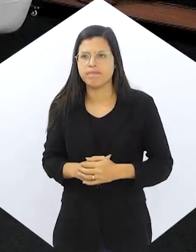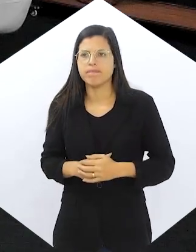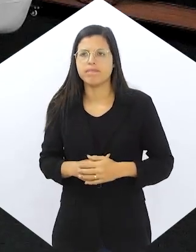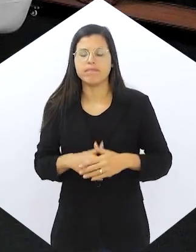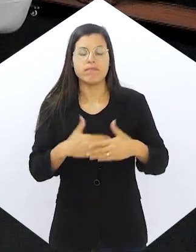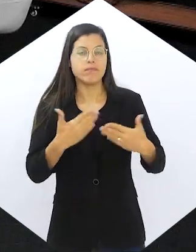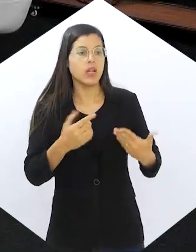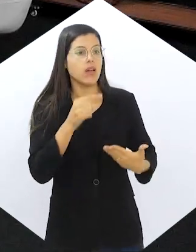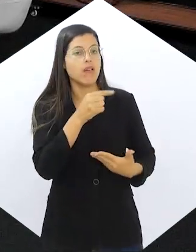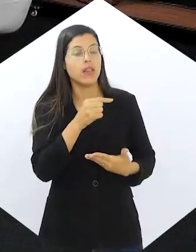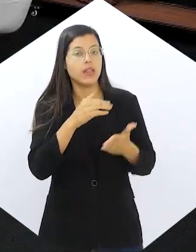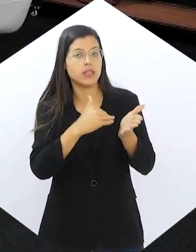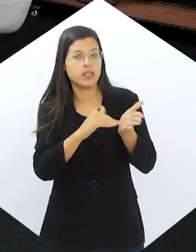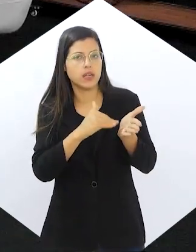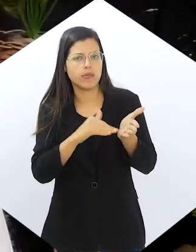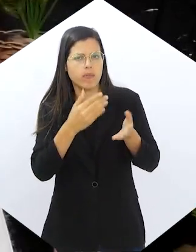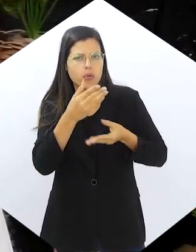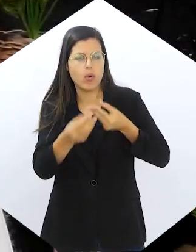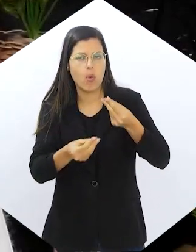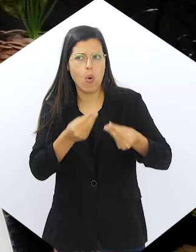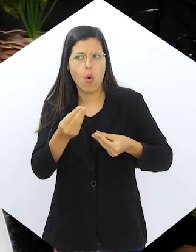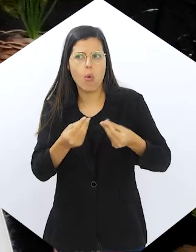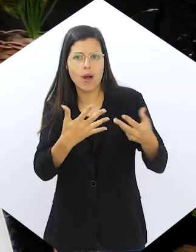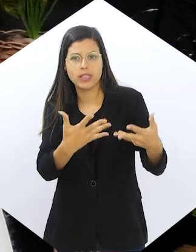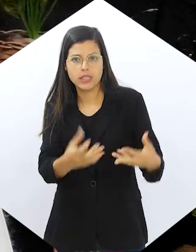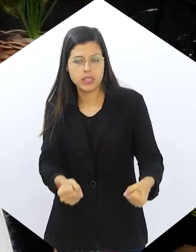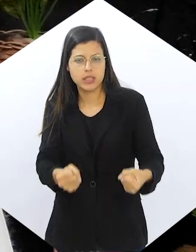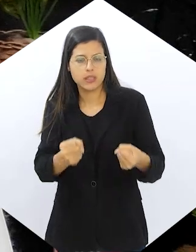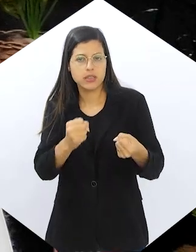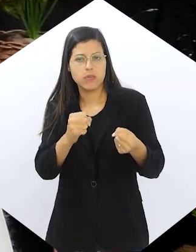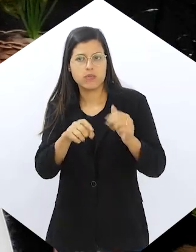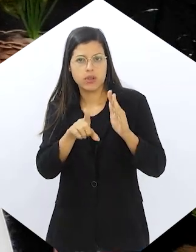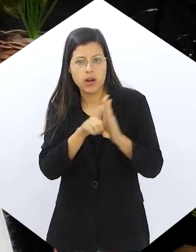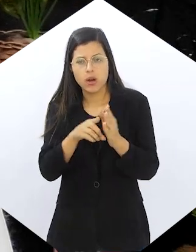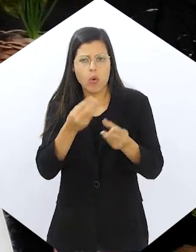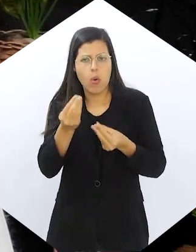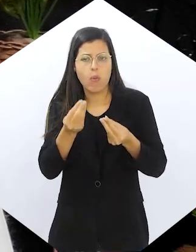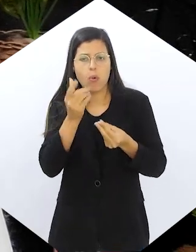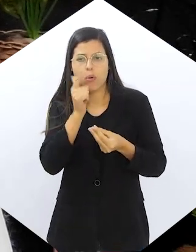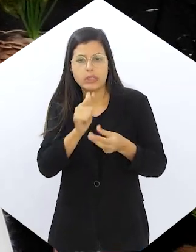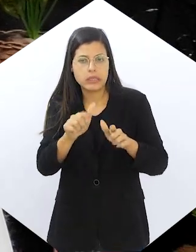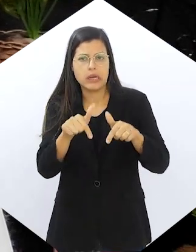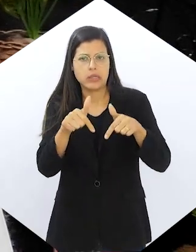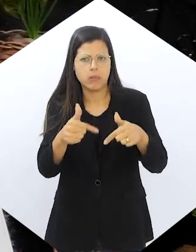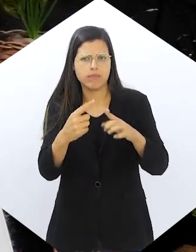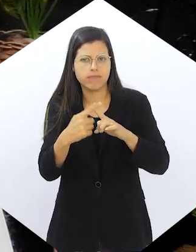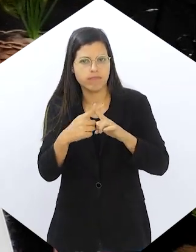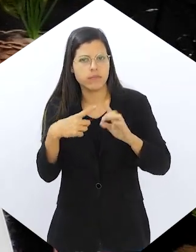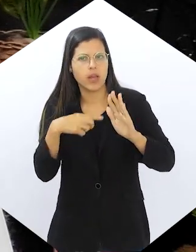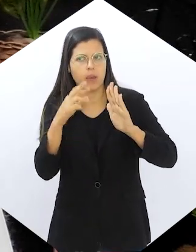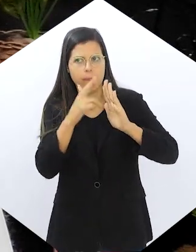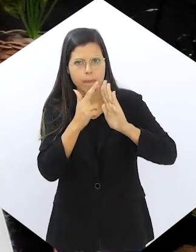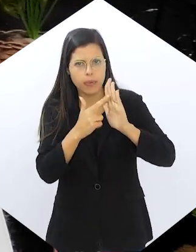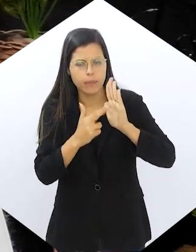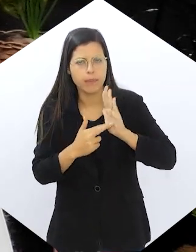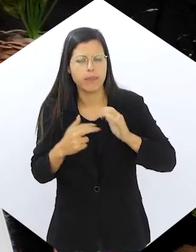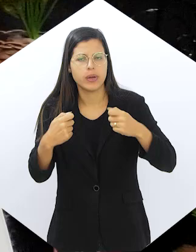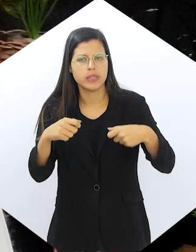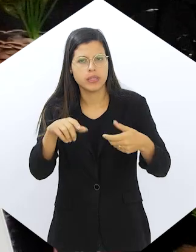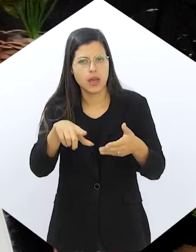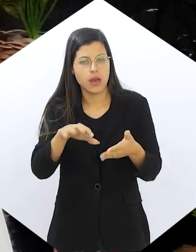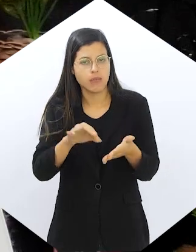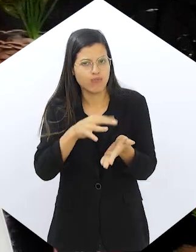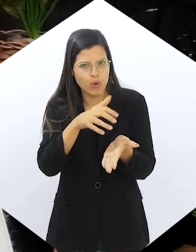na secretaria, né, como é que foi a receptividade dessa lei? Como é que vocês conseguiram colocar em prática? Porque tem toda uma regulamentação, né? Você tem que fazer